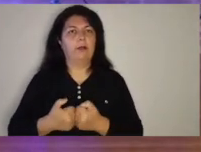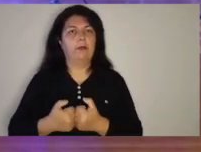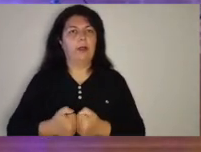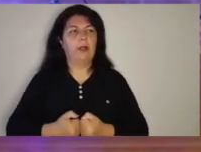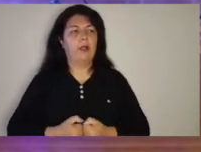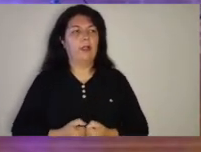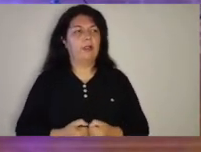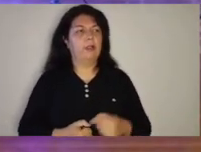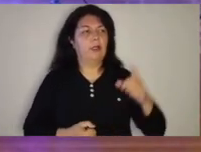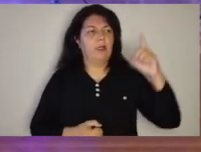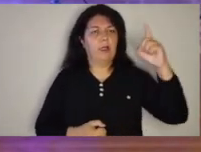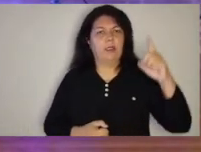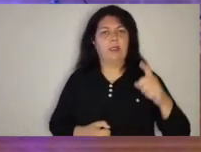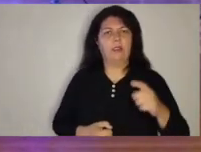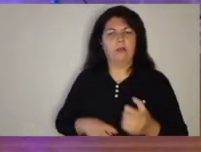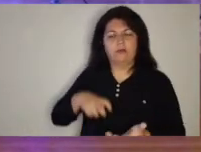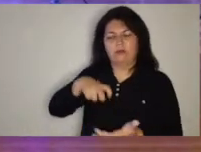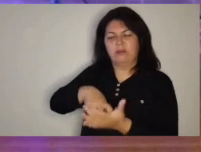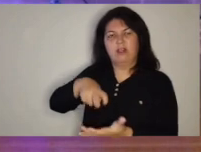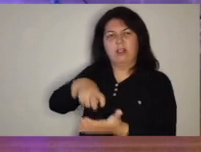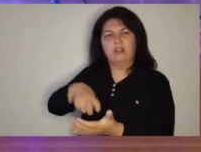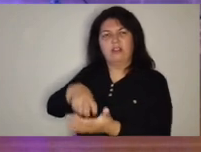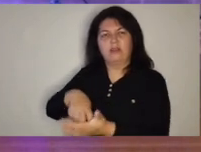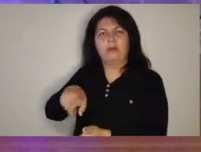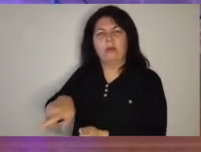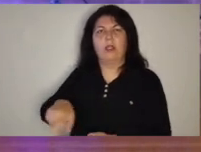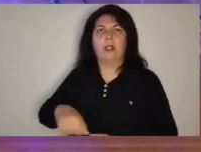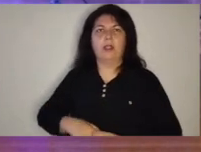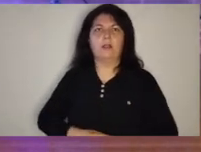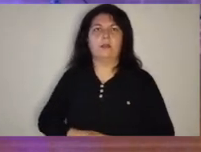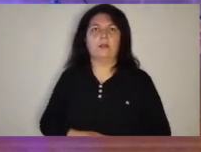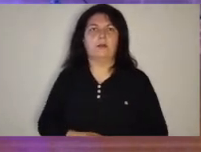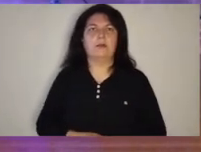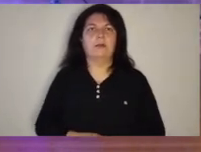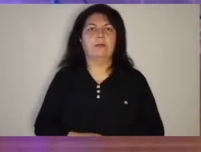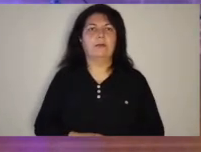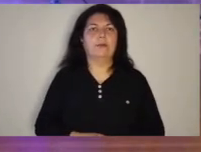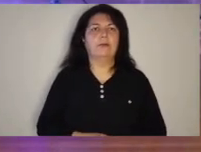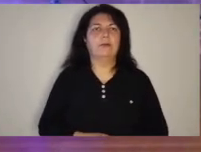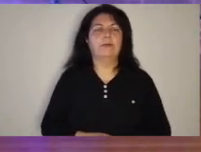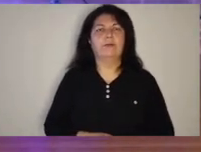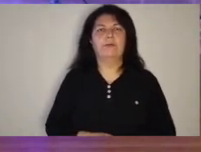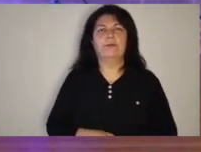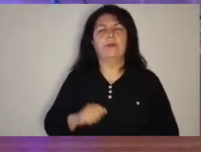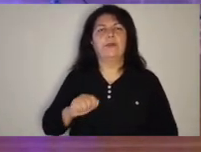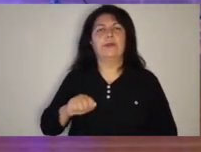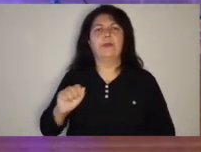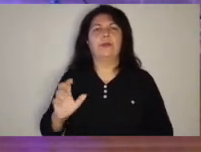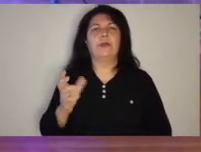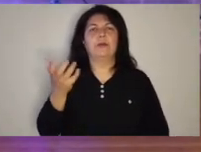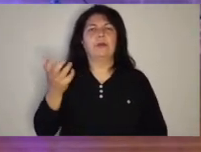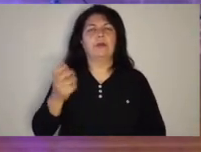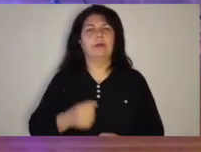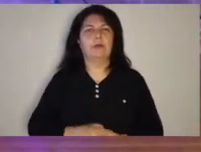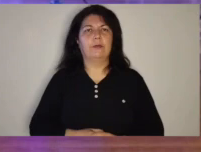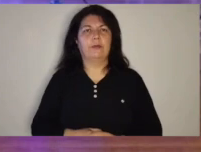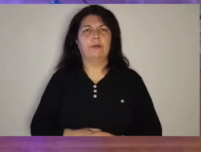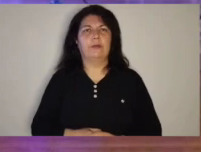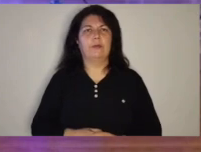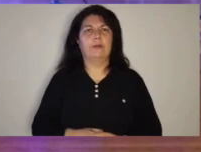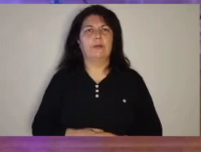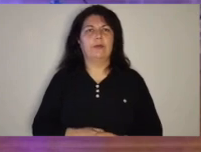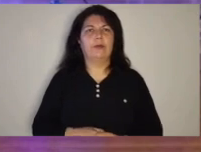povo filisteu. Aí você fala assim, é isso aí, Débora, bem feito para os filisteus. E